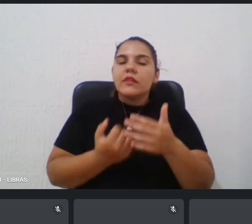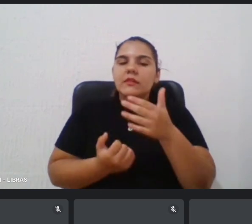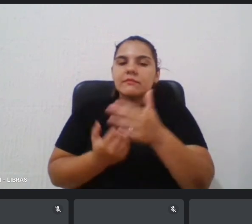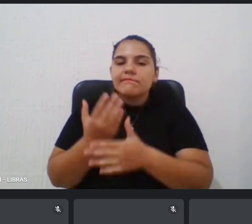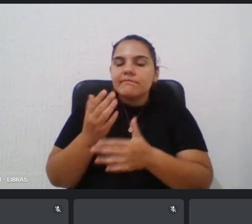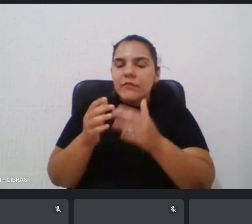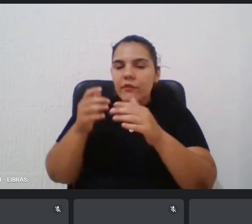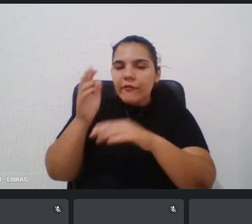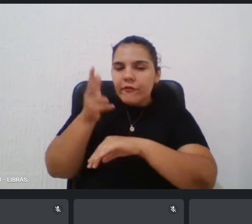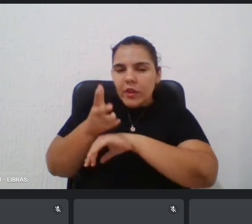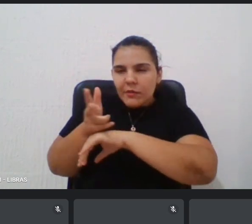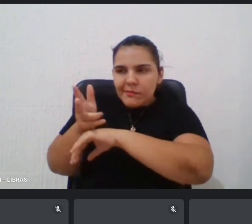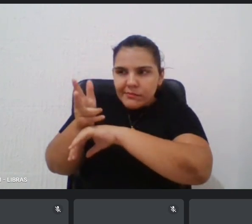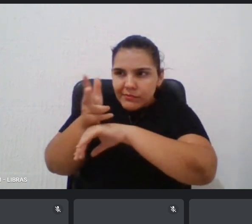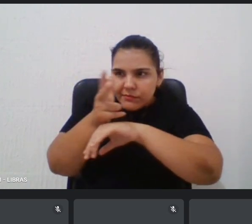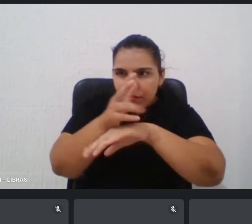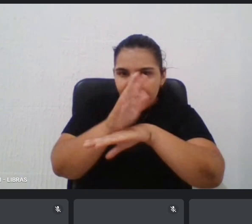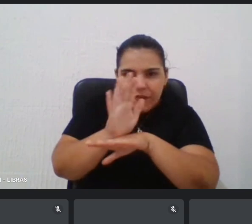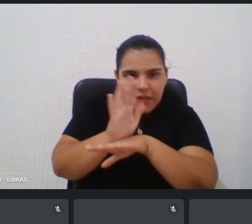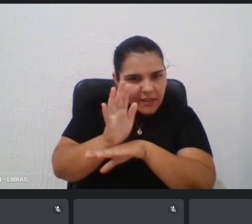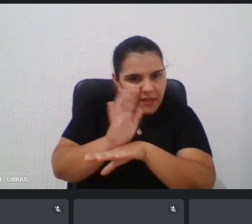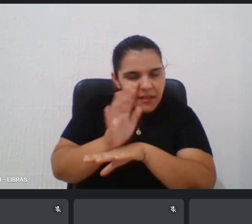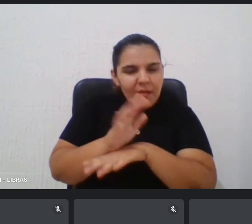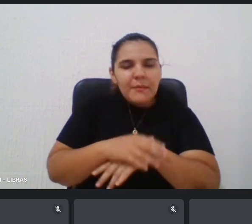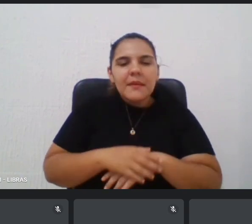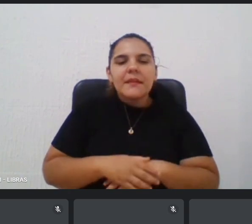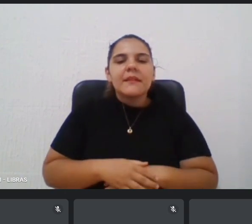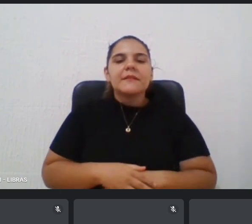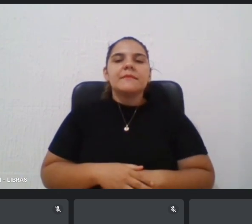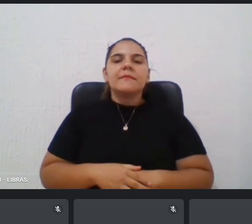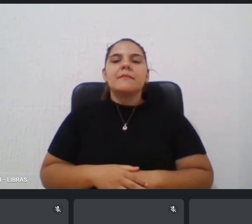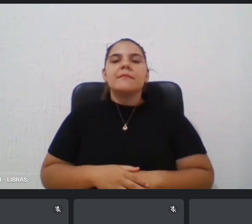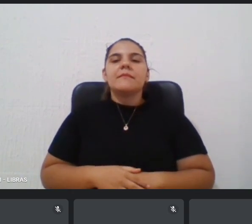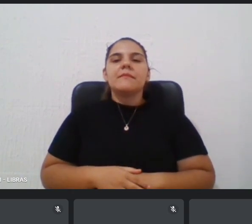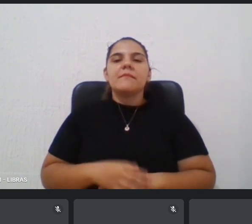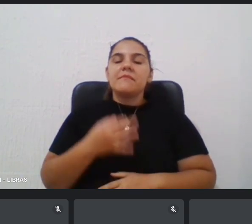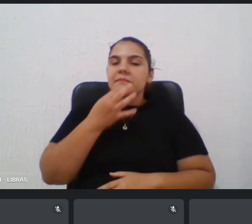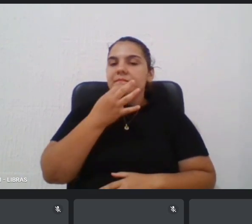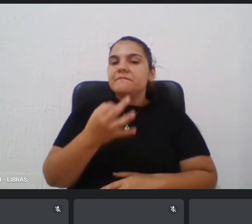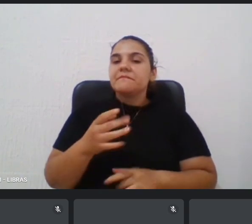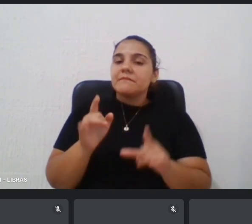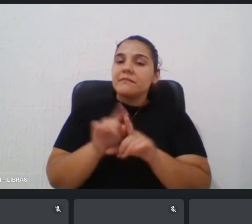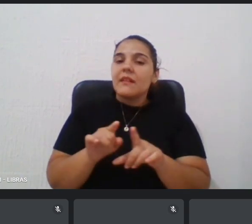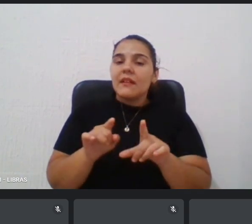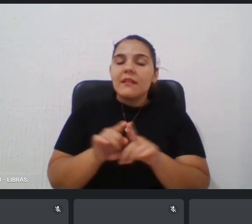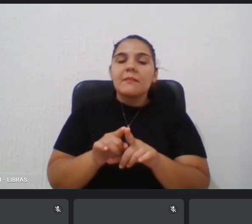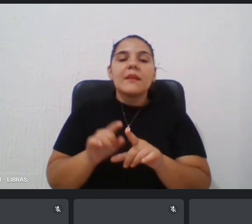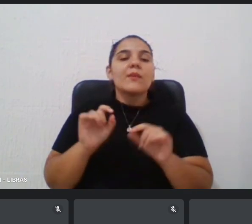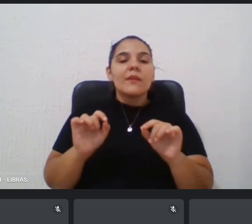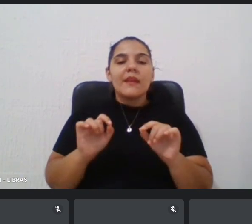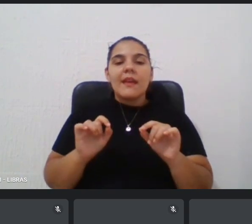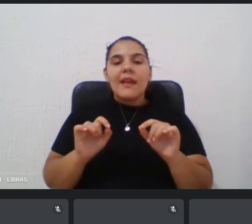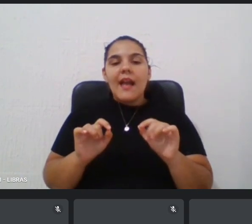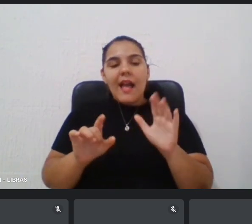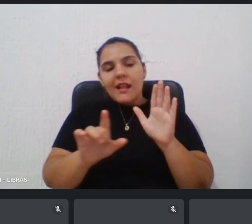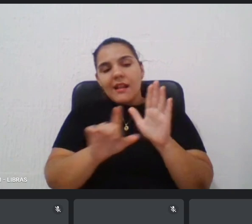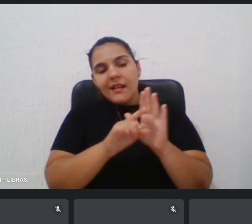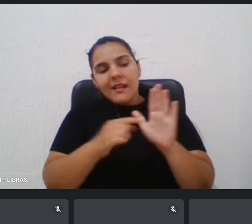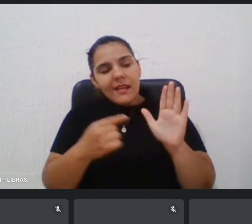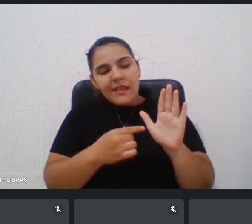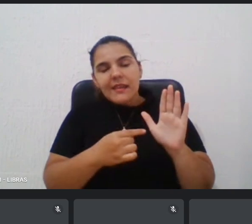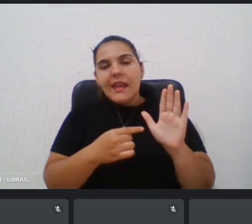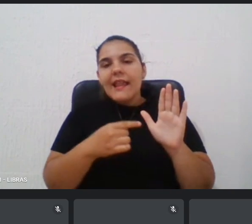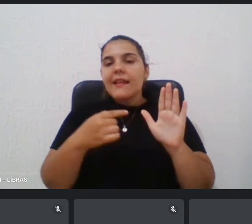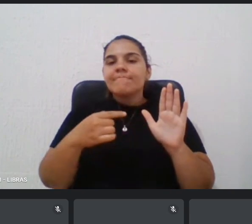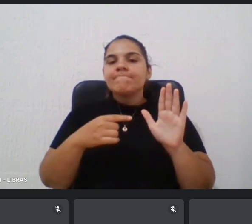eu acho que talvez a Paulo Gustavo, ela pode e deve ir buscar essas pessoas